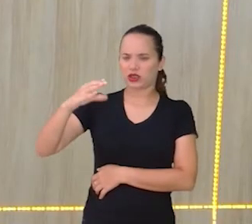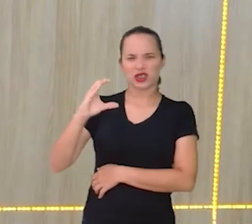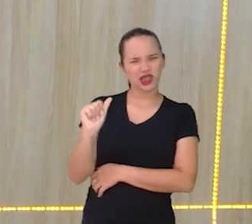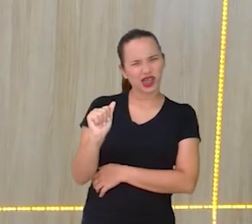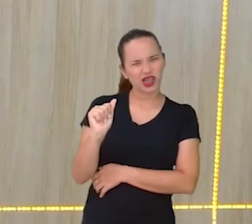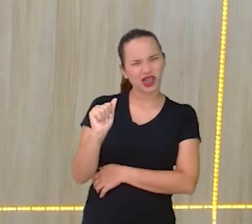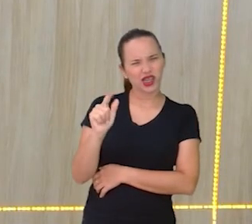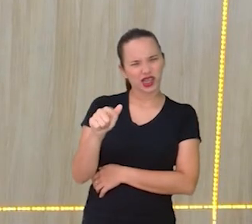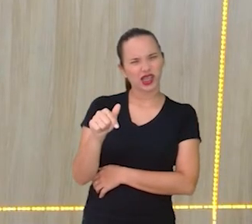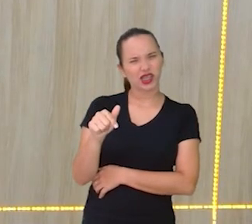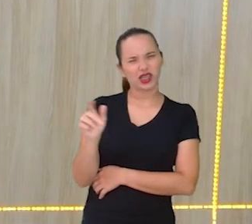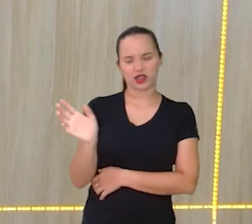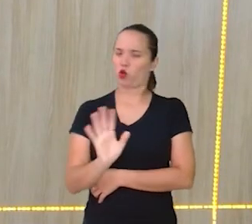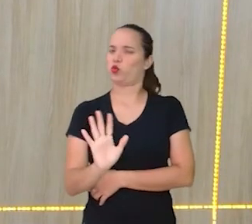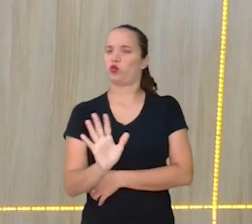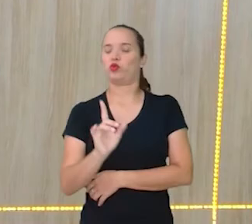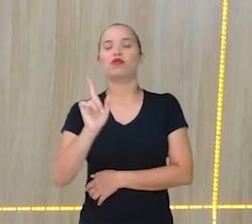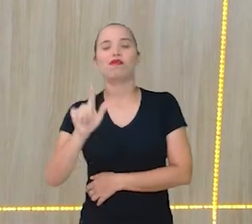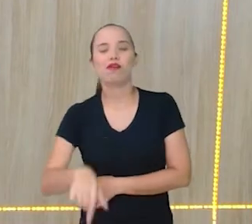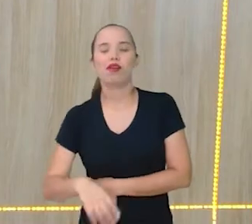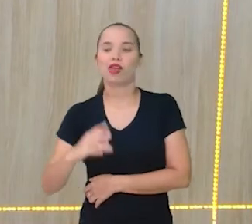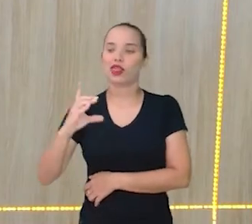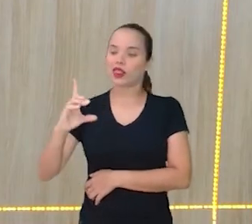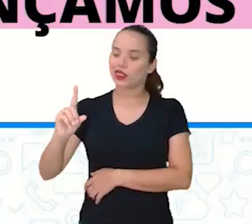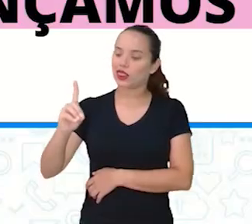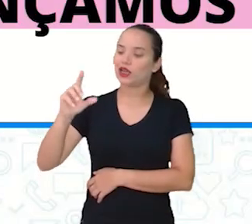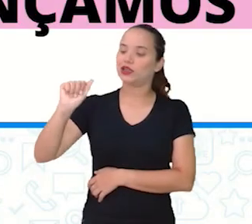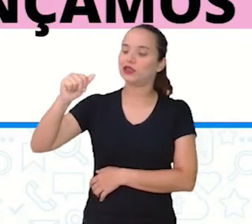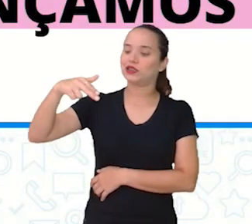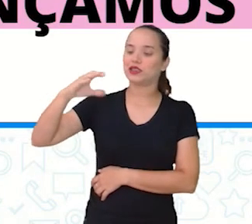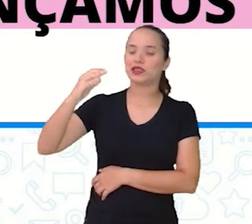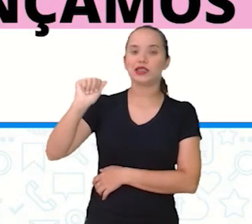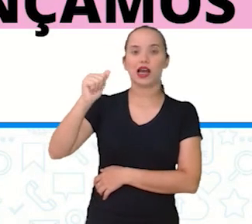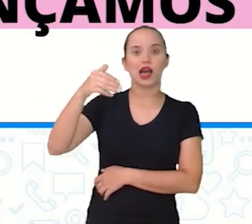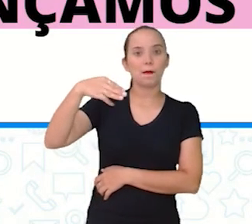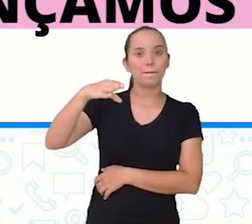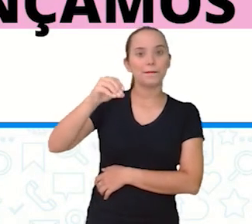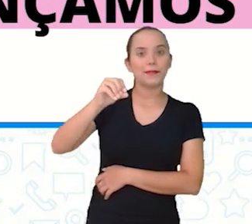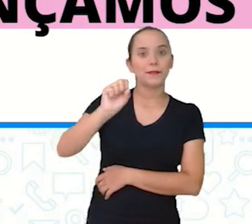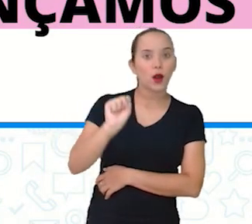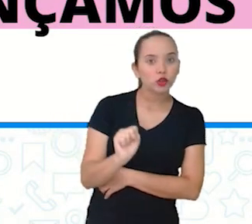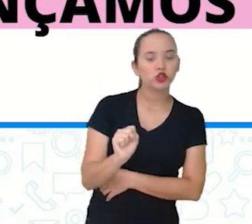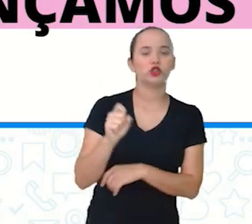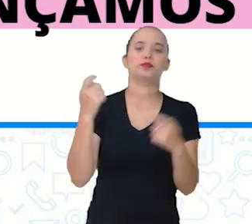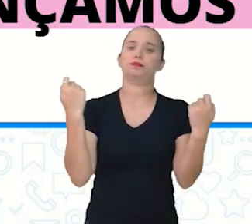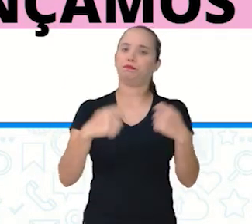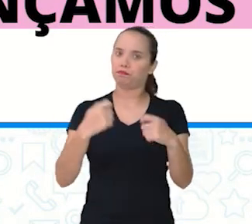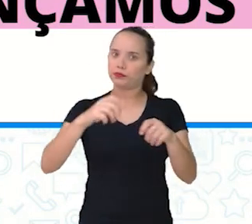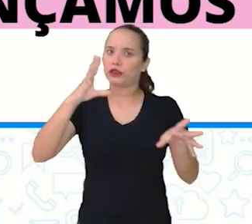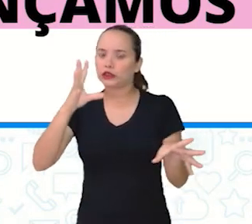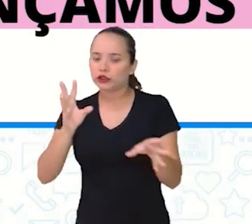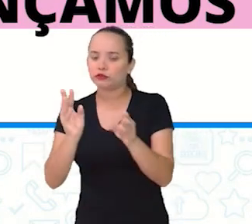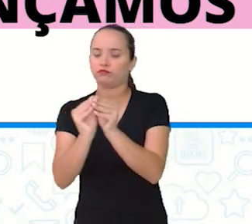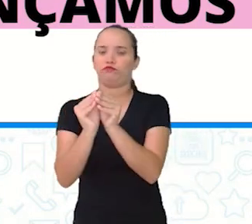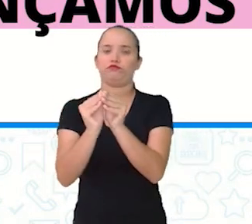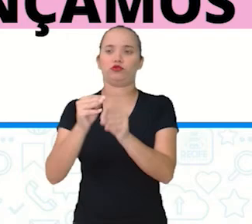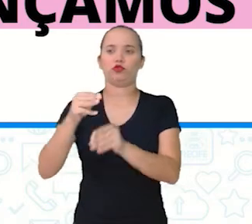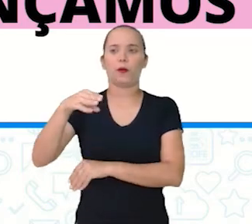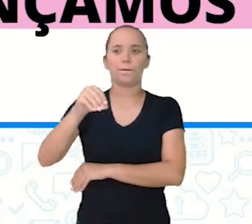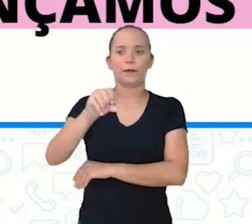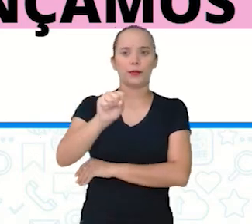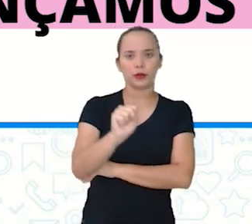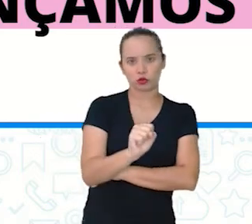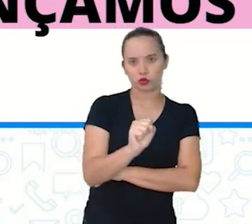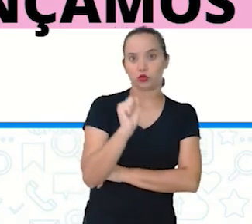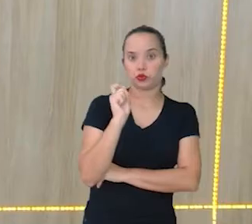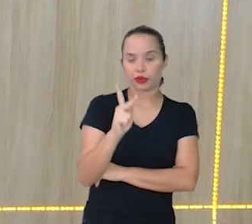assim que eu digo? Não, nós dançamos. Certo, gente? Você precisa concordar o verbo